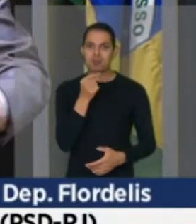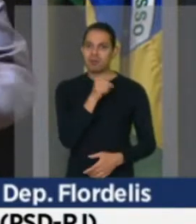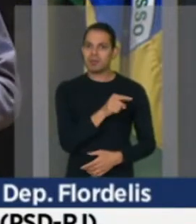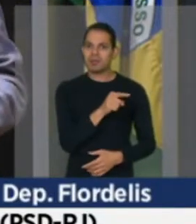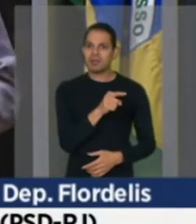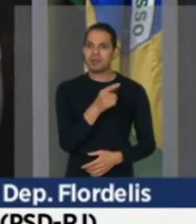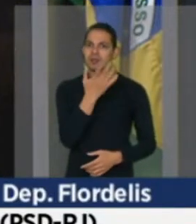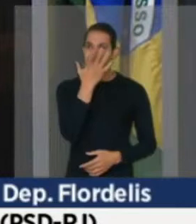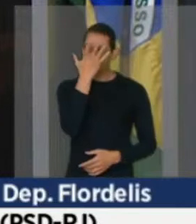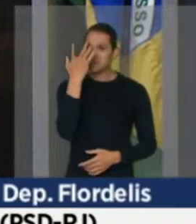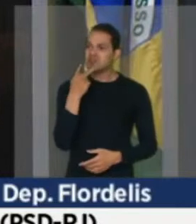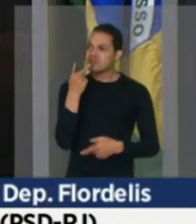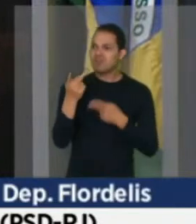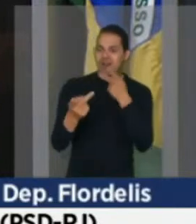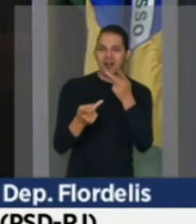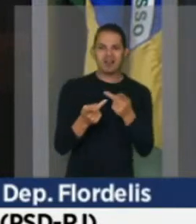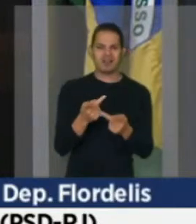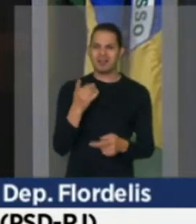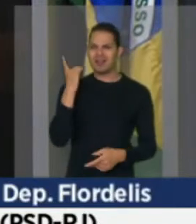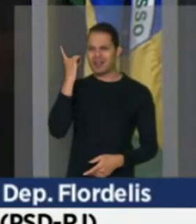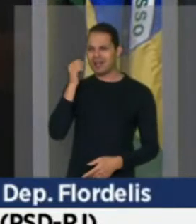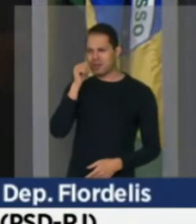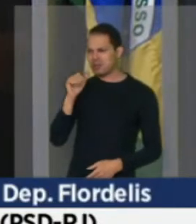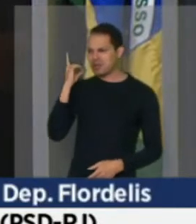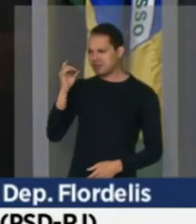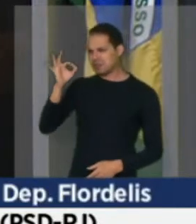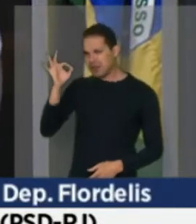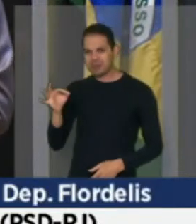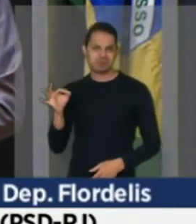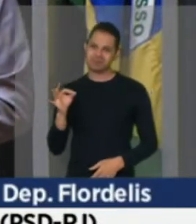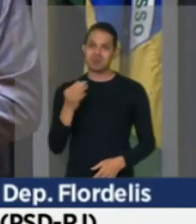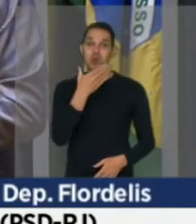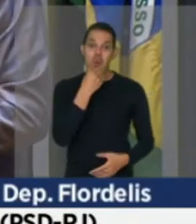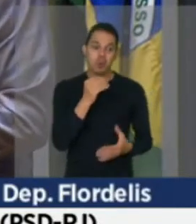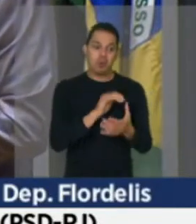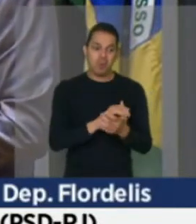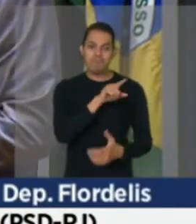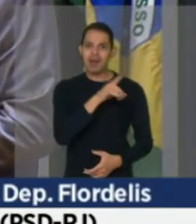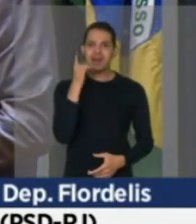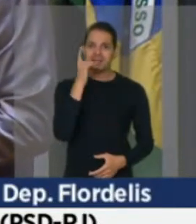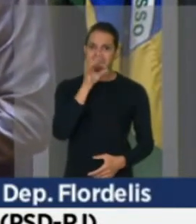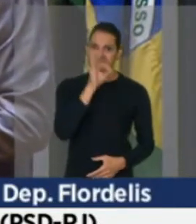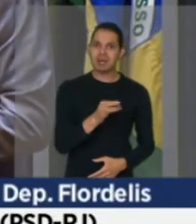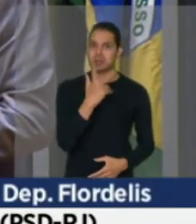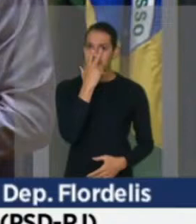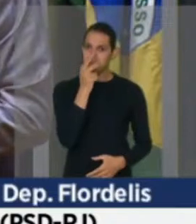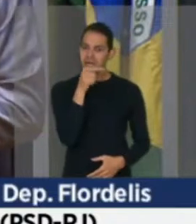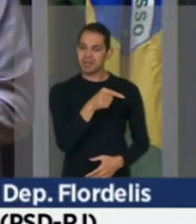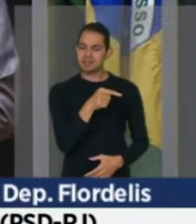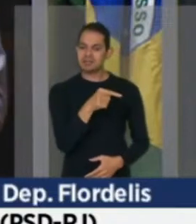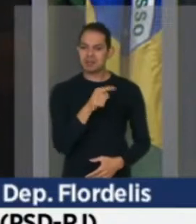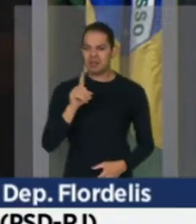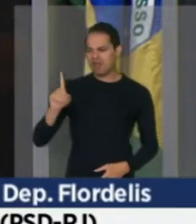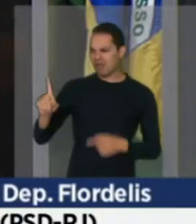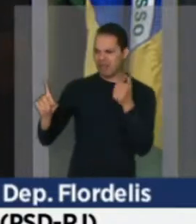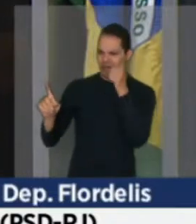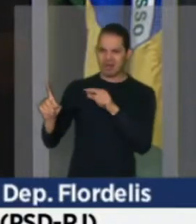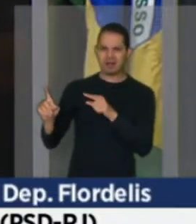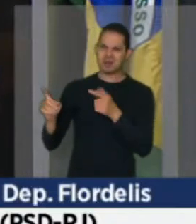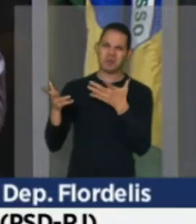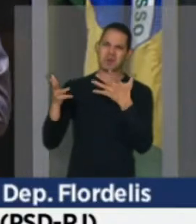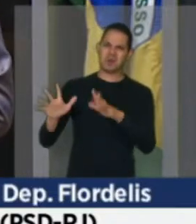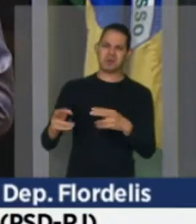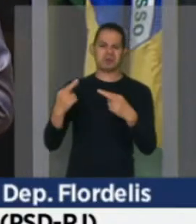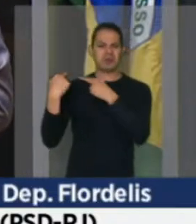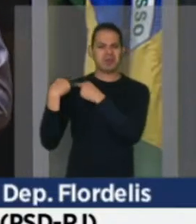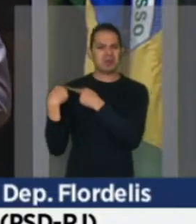que abertamente, o deputado era ele. O marido da Flor de Lis era o deputado. Não ela. Ela não teria